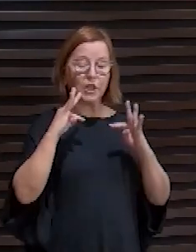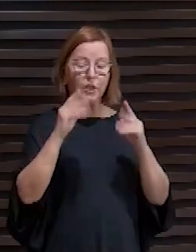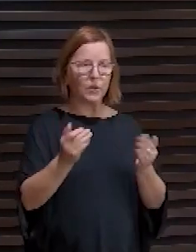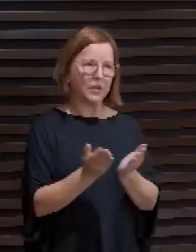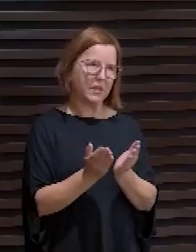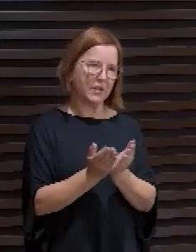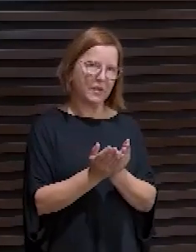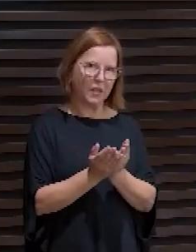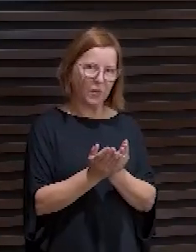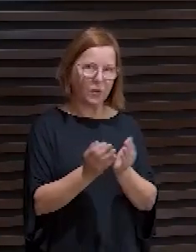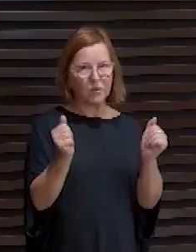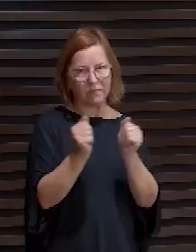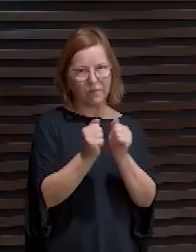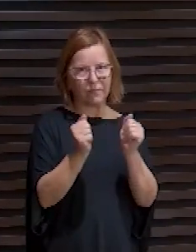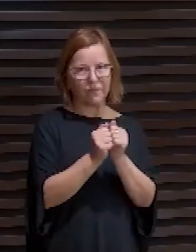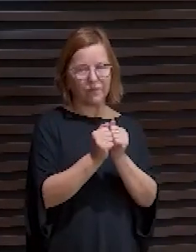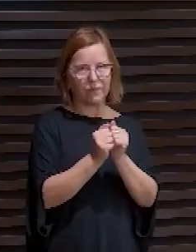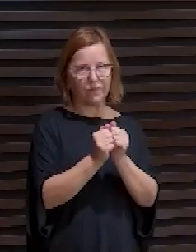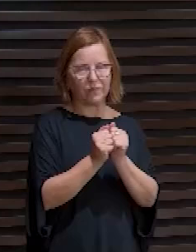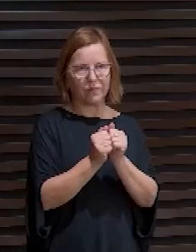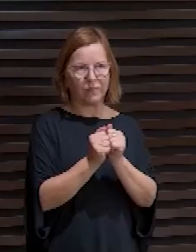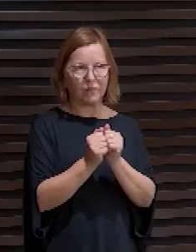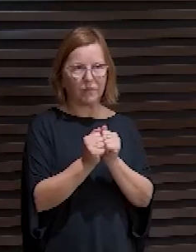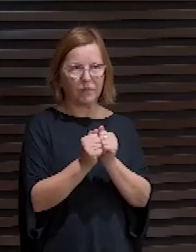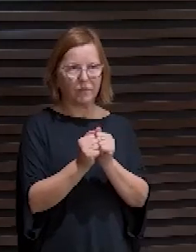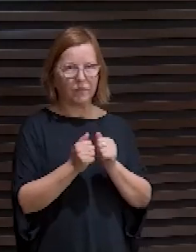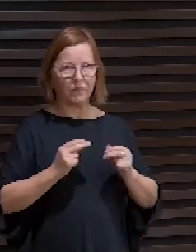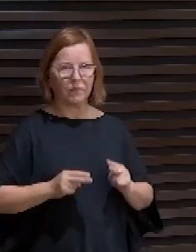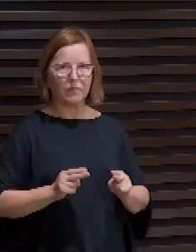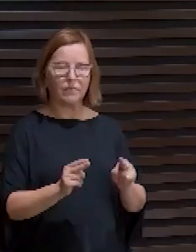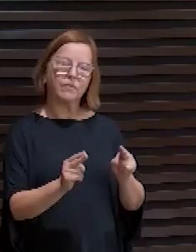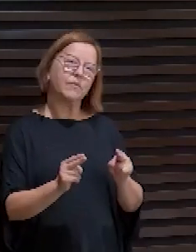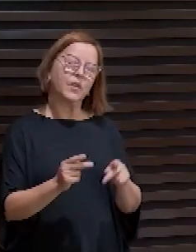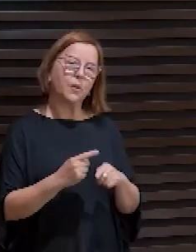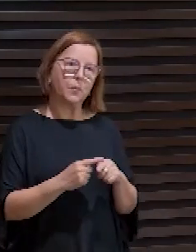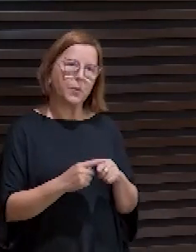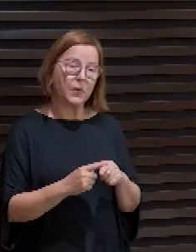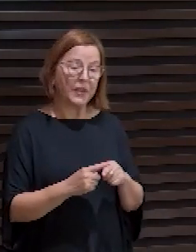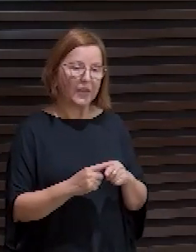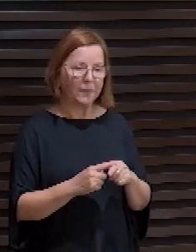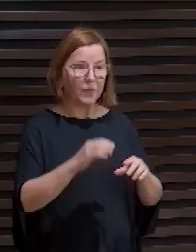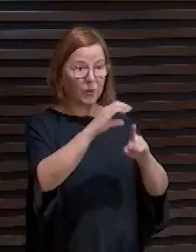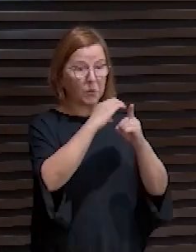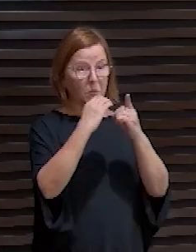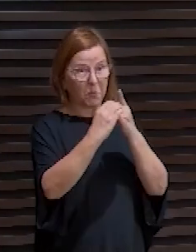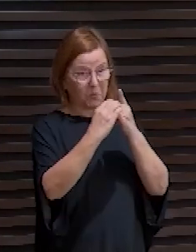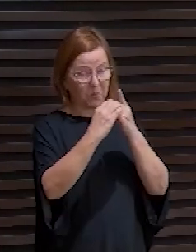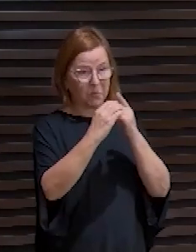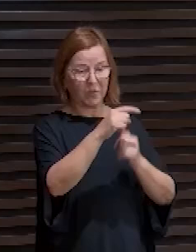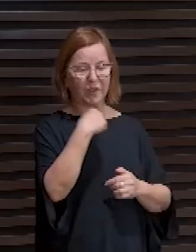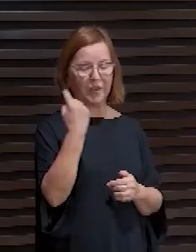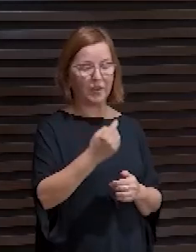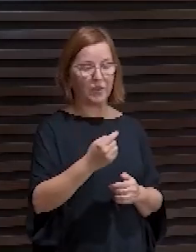cristãos se reúnam regularmente. Porque é justamente na reunião dos santos que nós somos